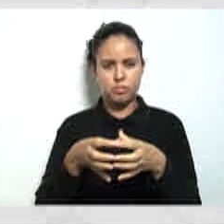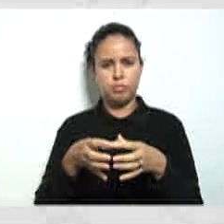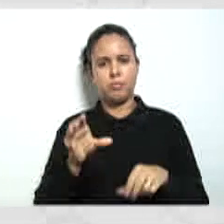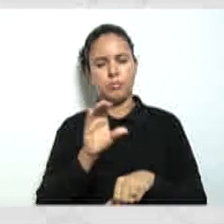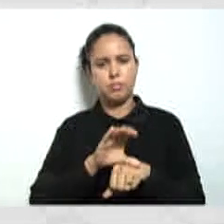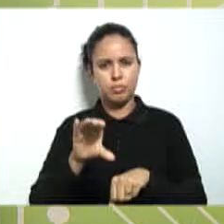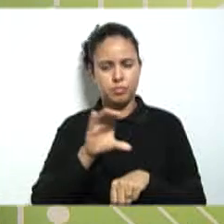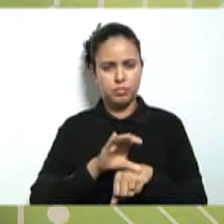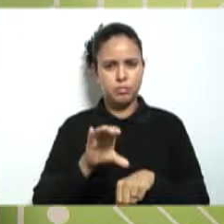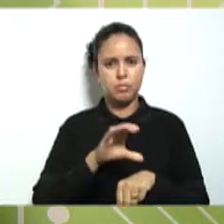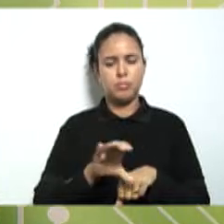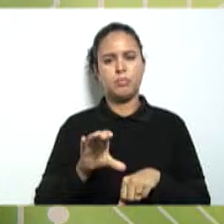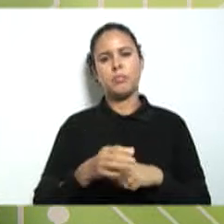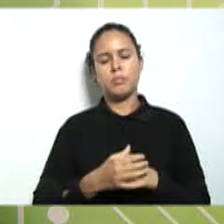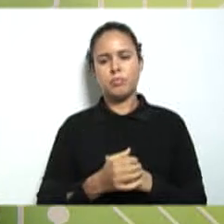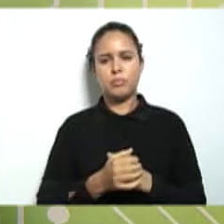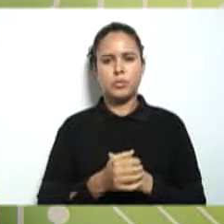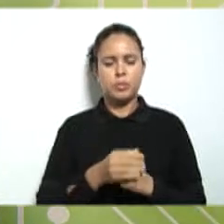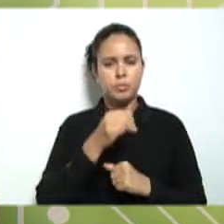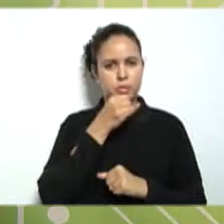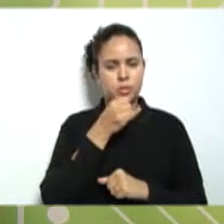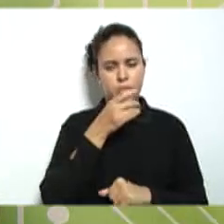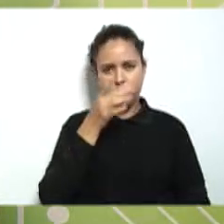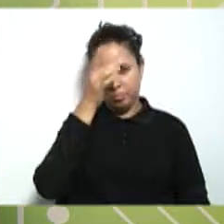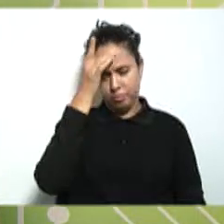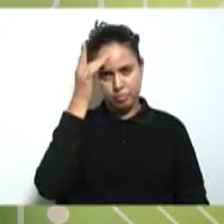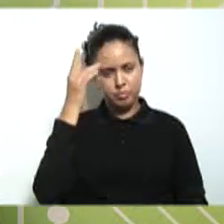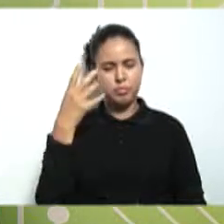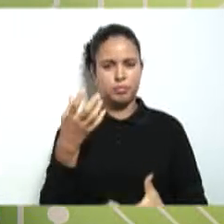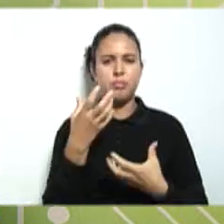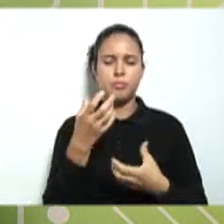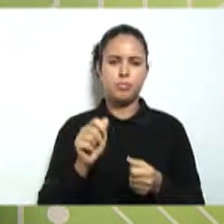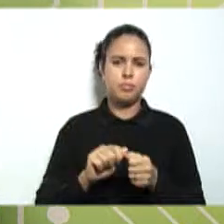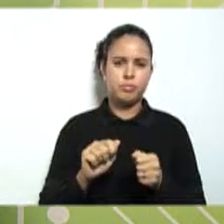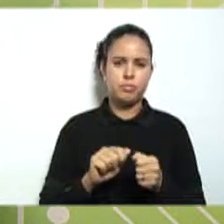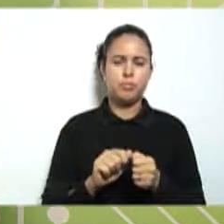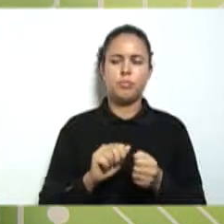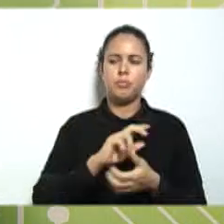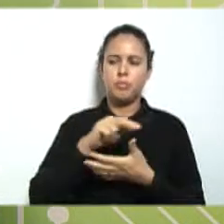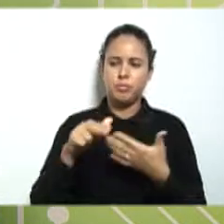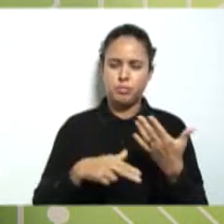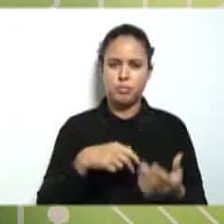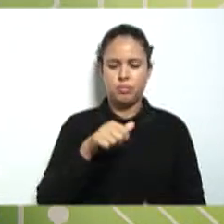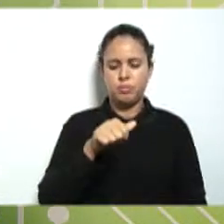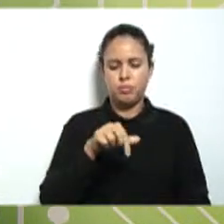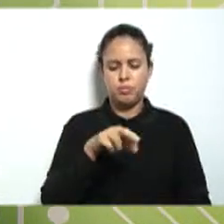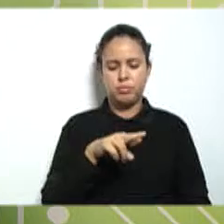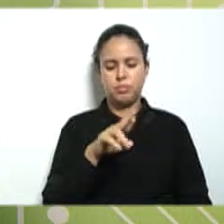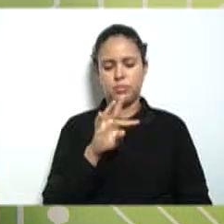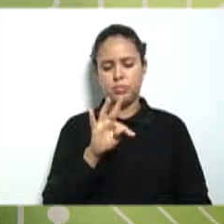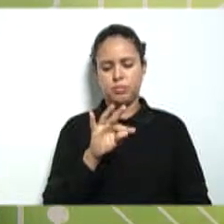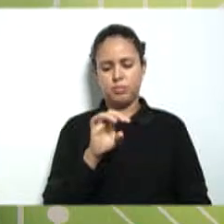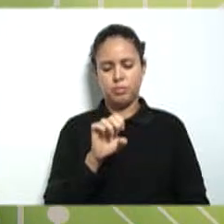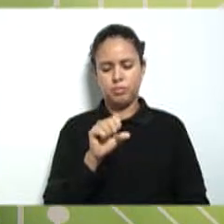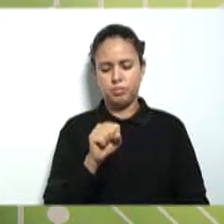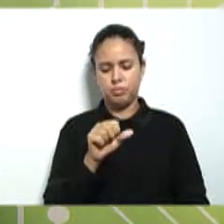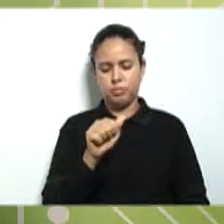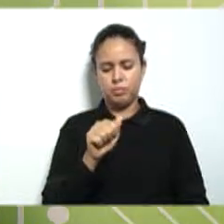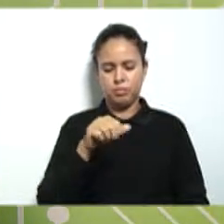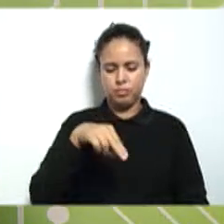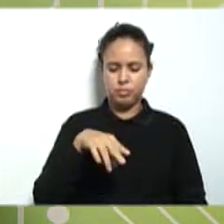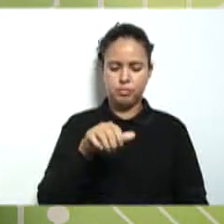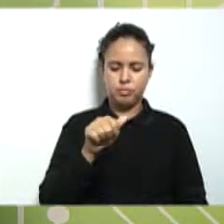por exemplo, biojoias, ou um trabalho de renda, um bordado em casa. Elas não estão encontrando muito mercado de trabalho, onde uma pessoa dessa vai